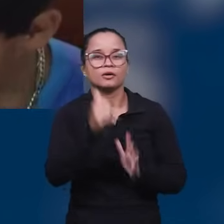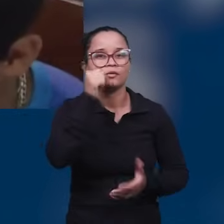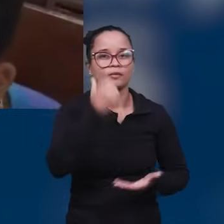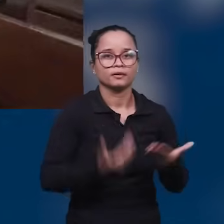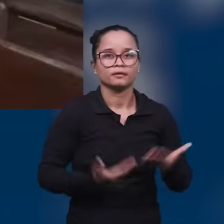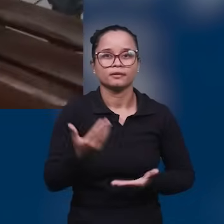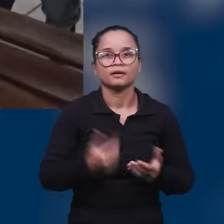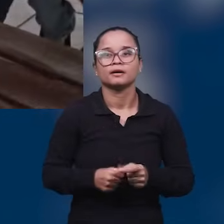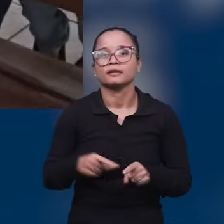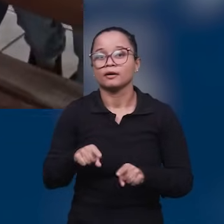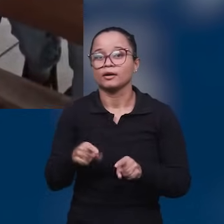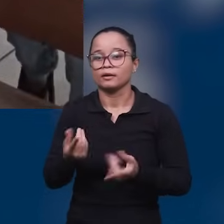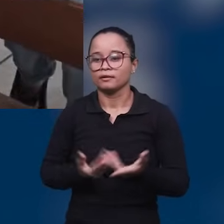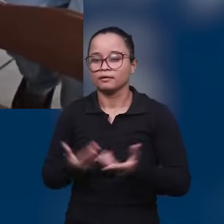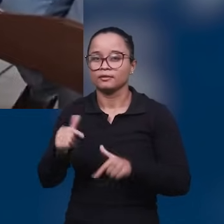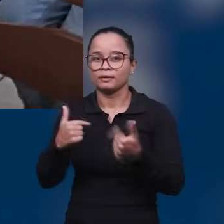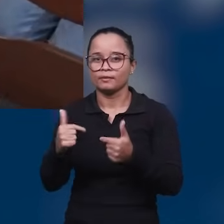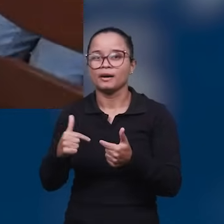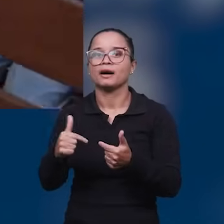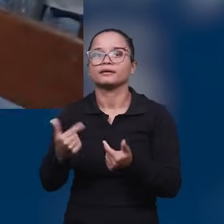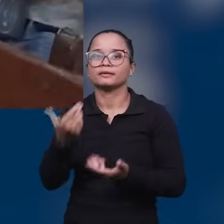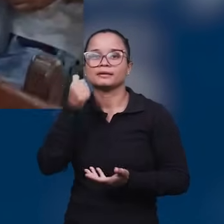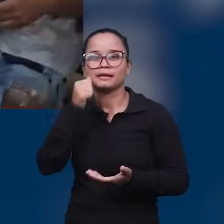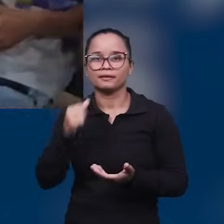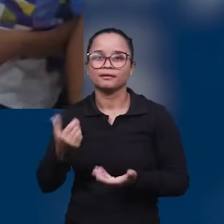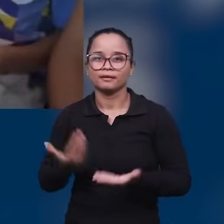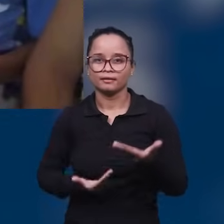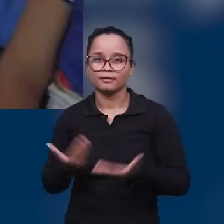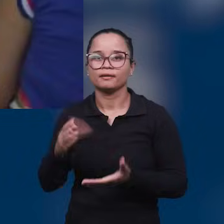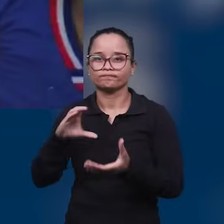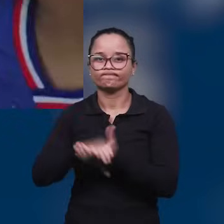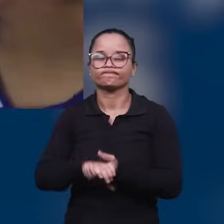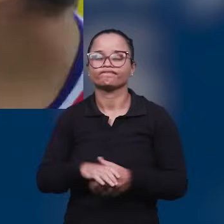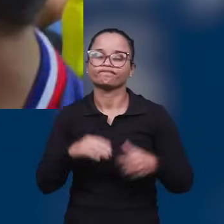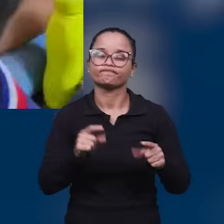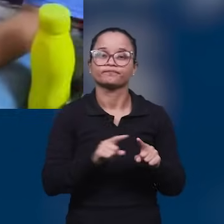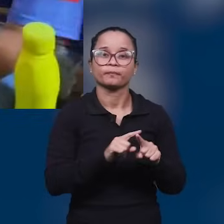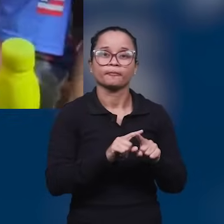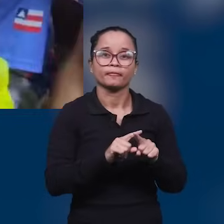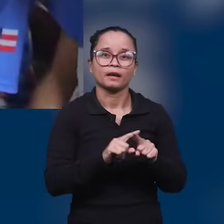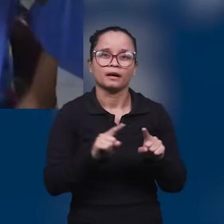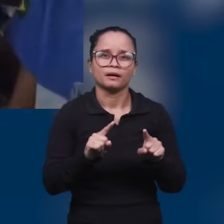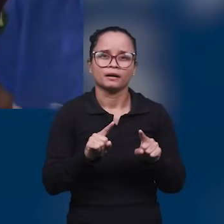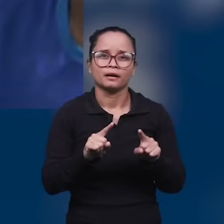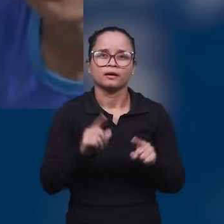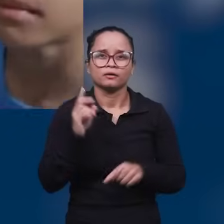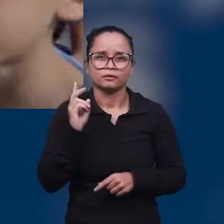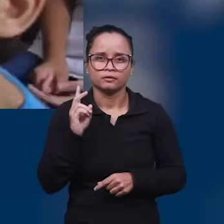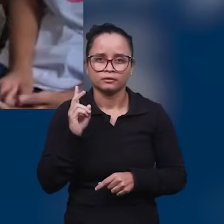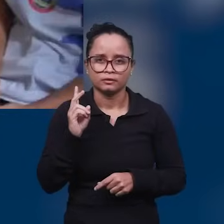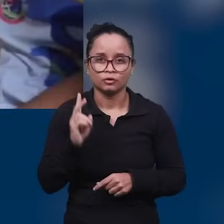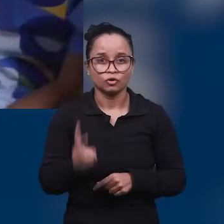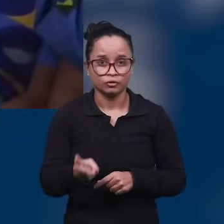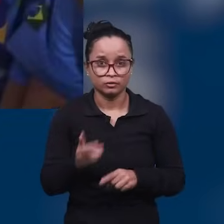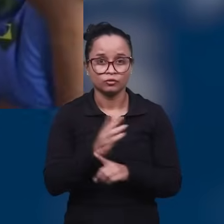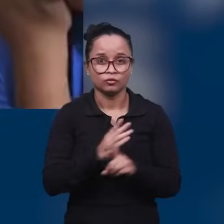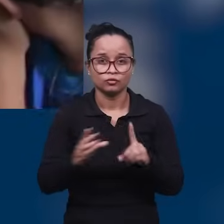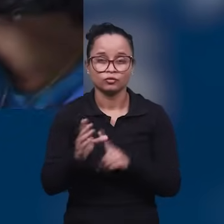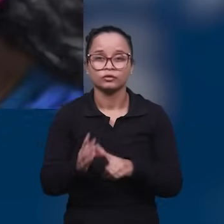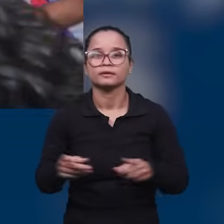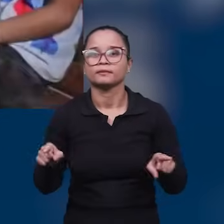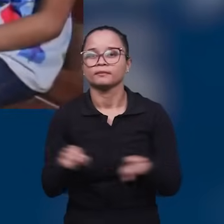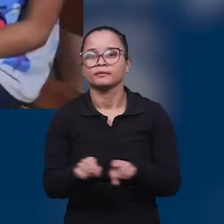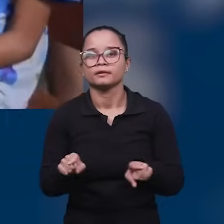crianças, intermediários e adolescentes foram realizados no mesmo dia. Mas a bênção é que esse evento ocorre anualmente na